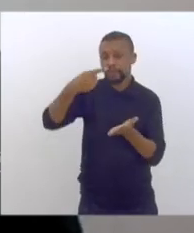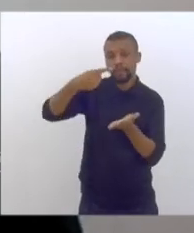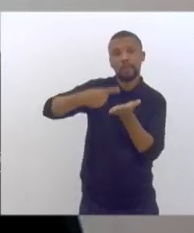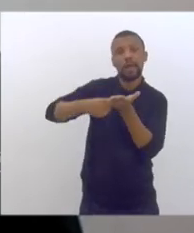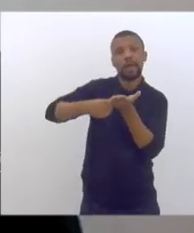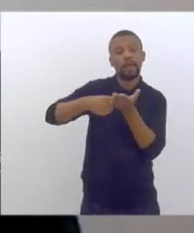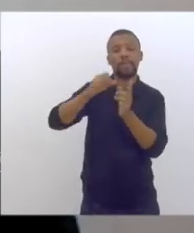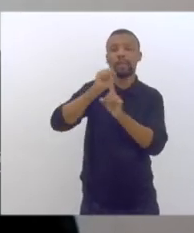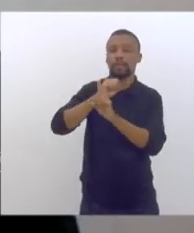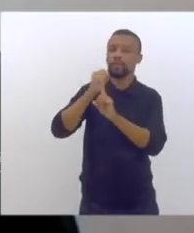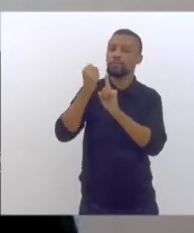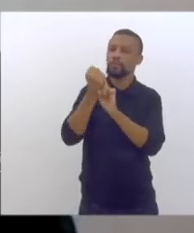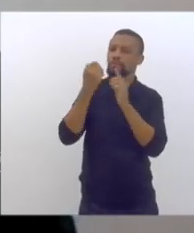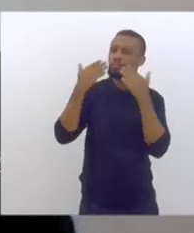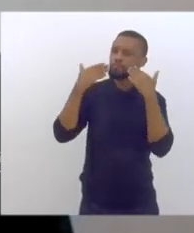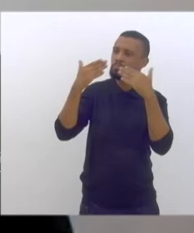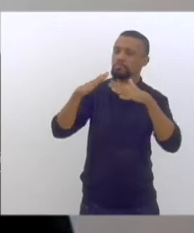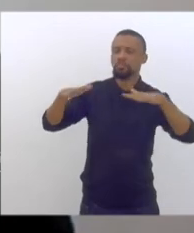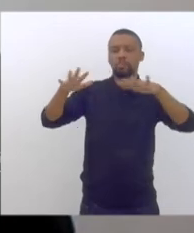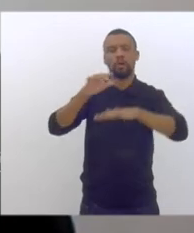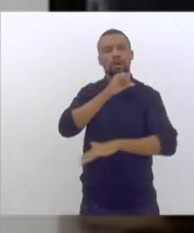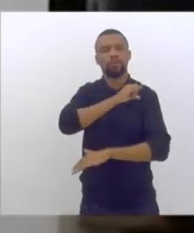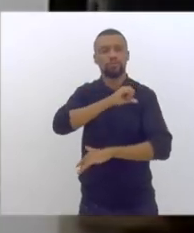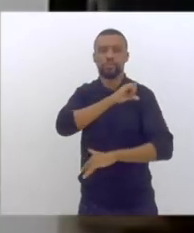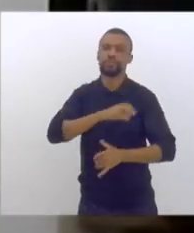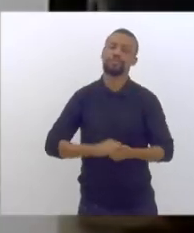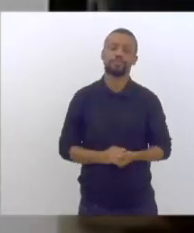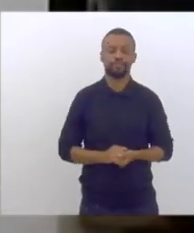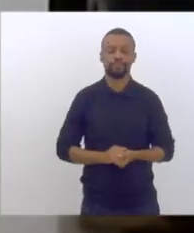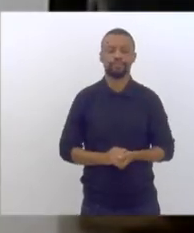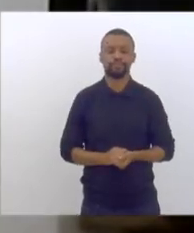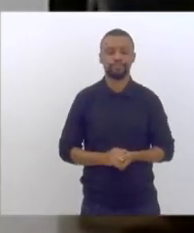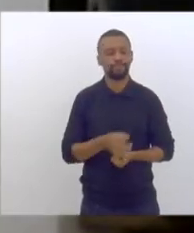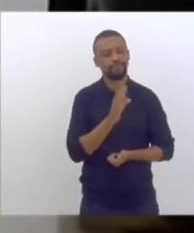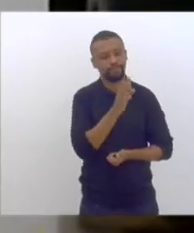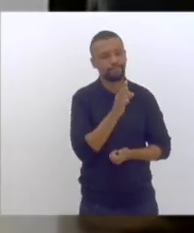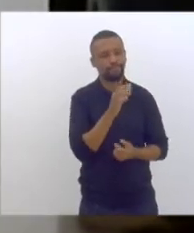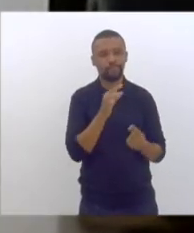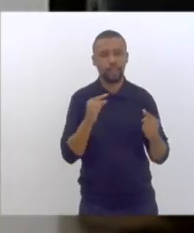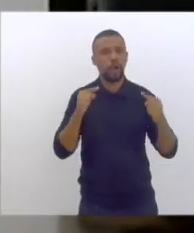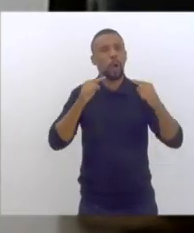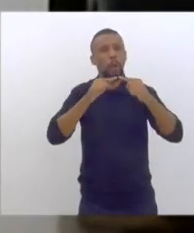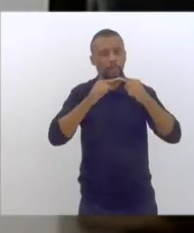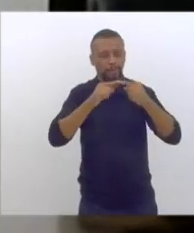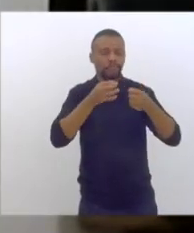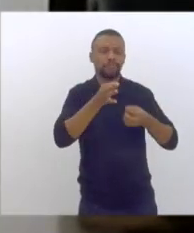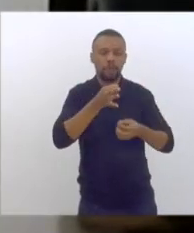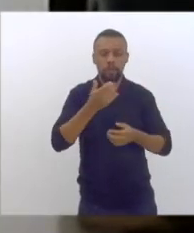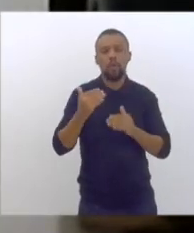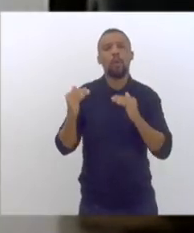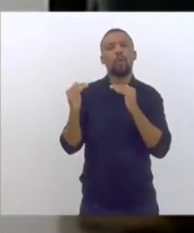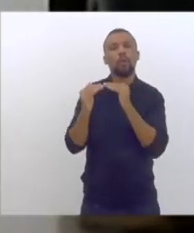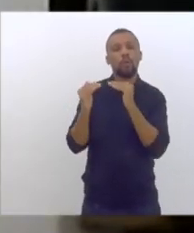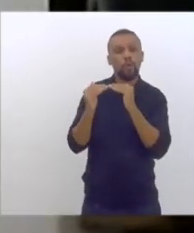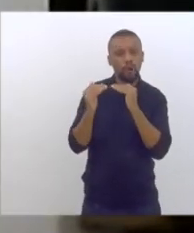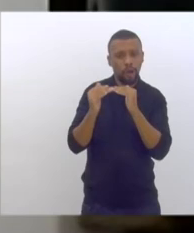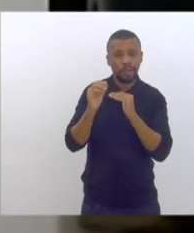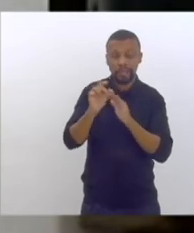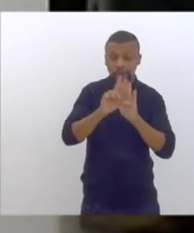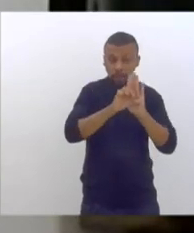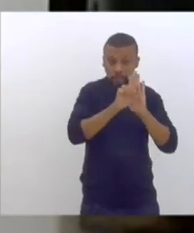para toda a sociedade Fluminense não está contemplado eu concordo pela